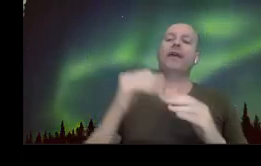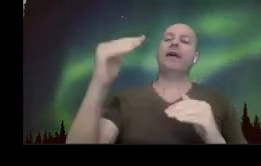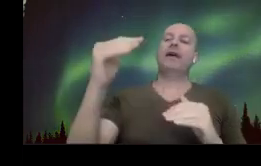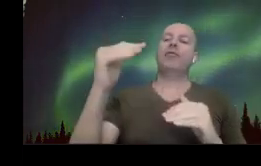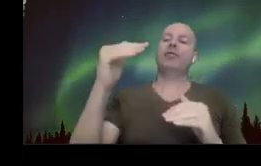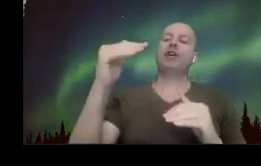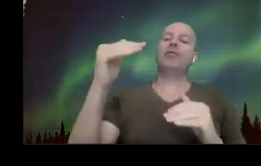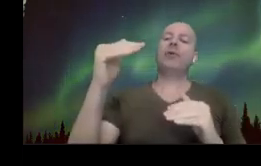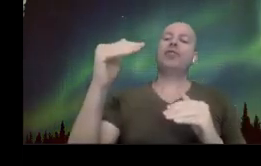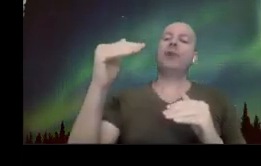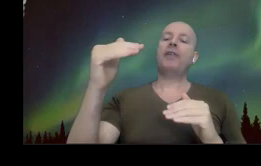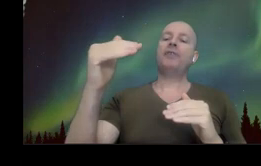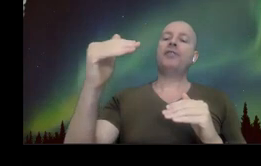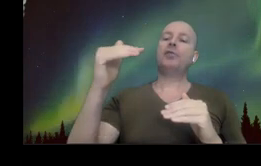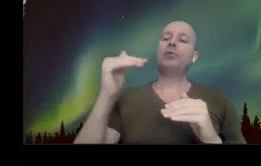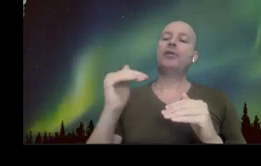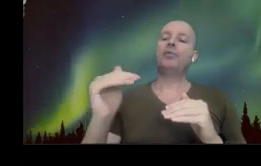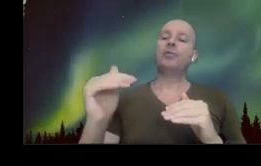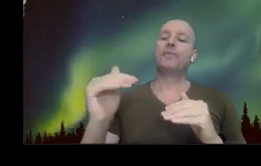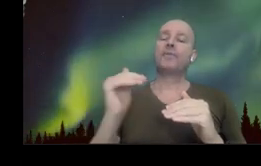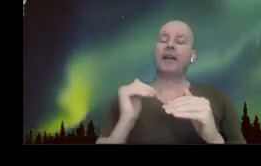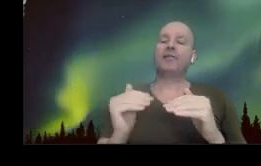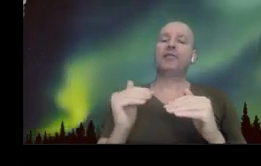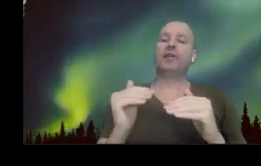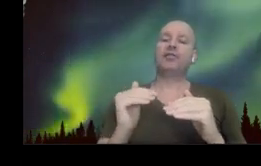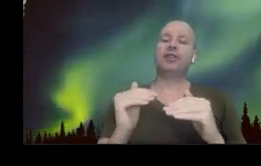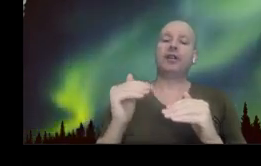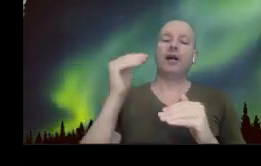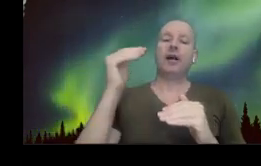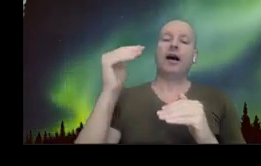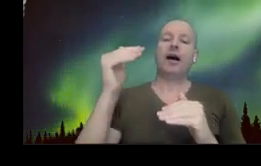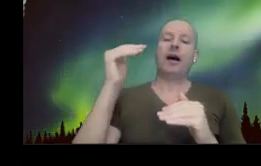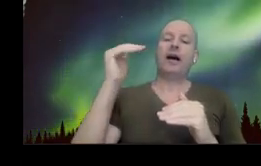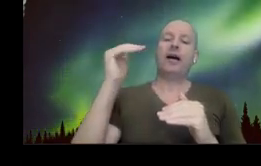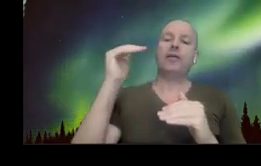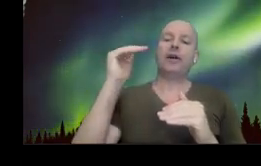ecológica, você já não pode mais fazer turismo. Ela se destina